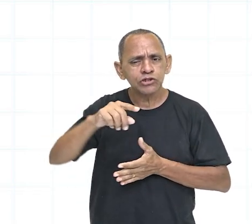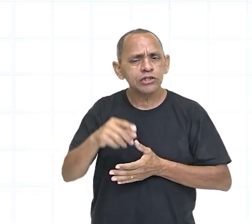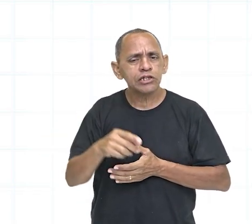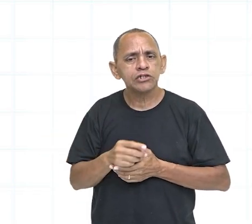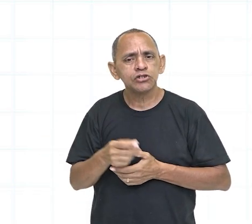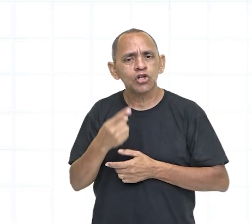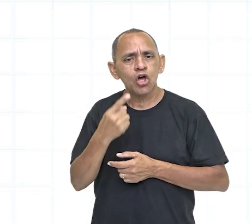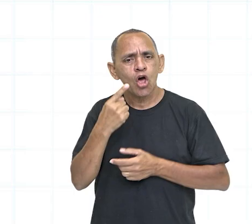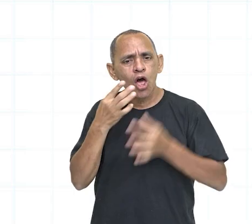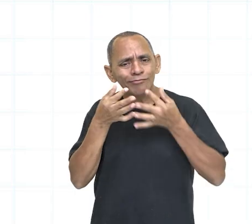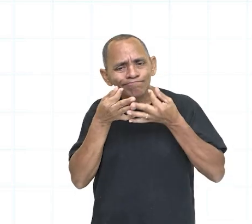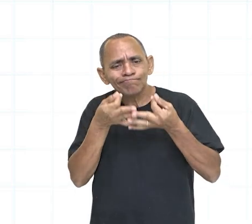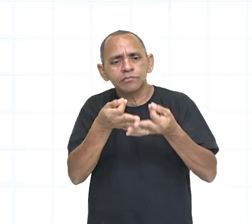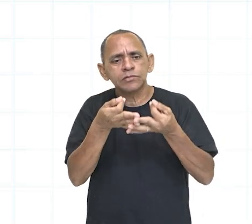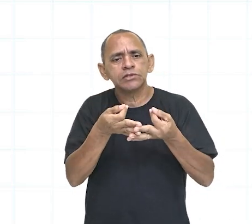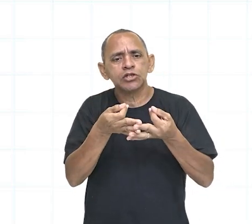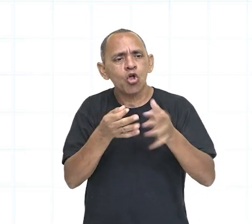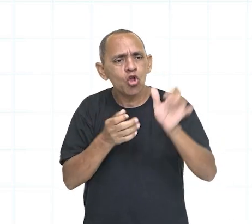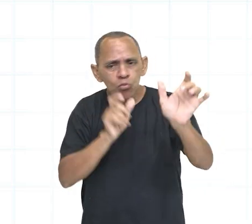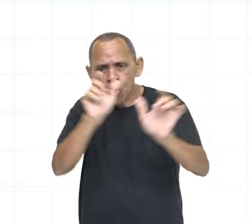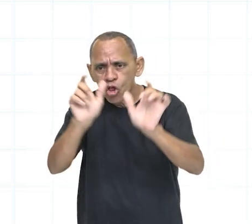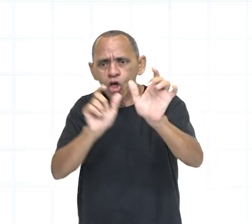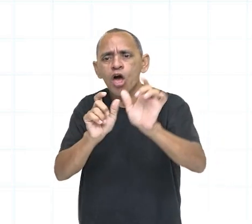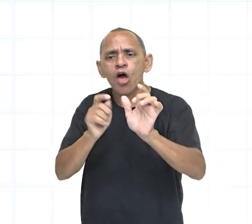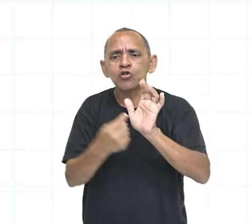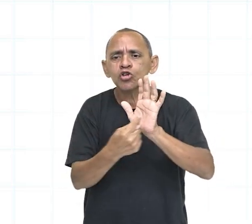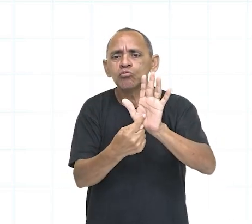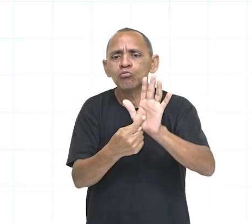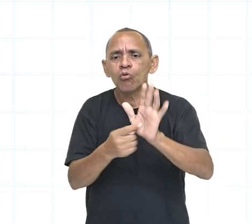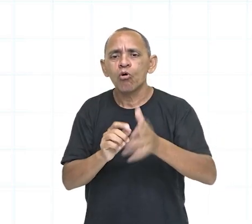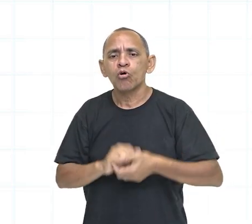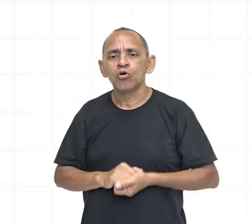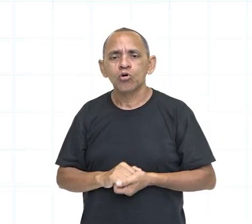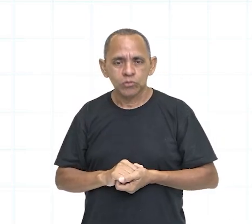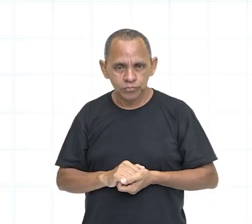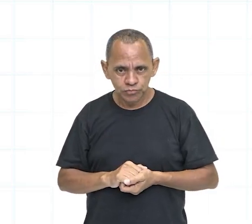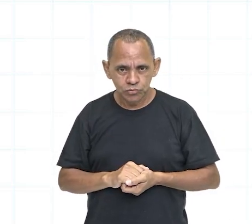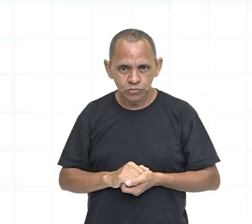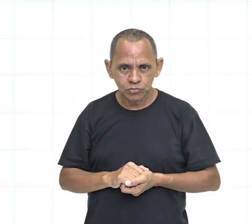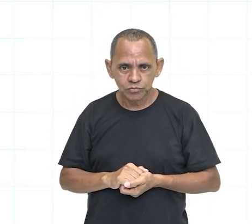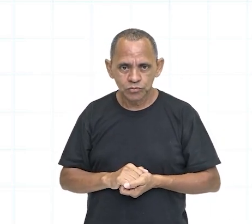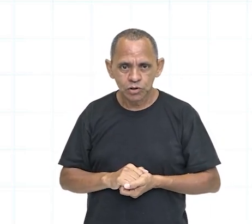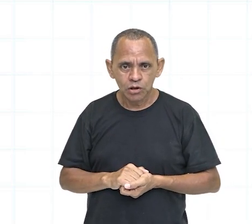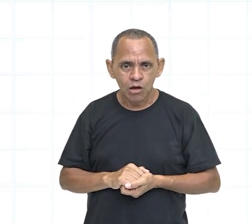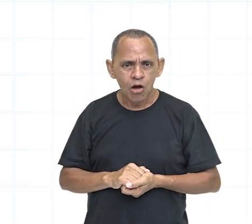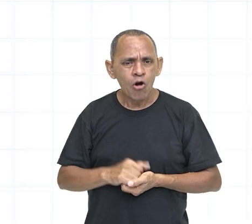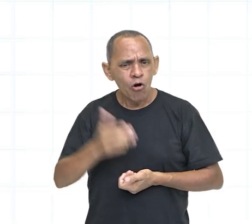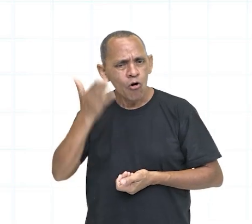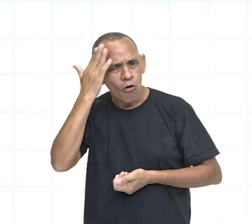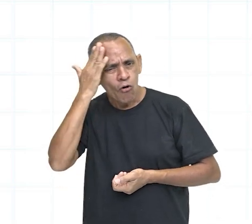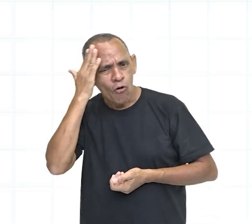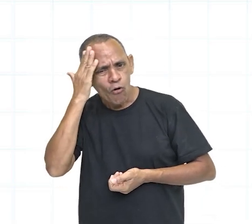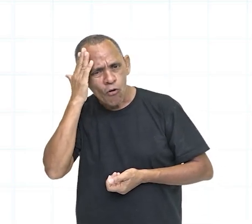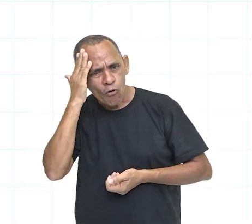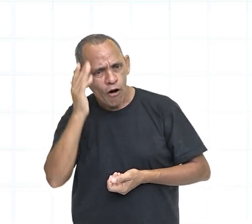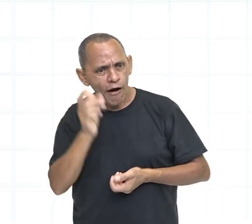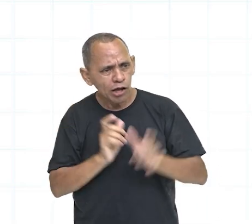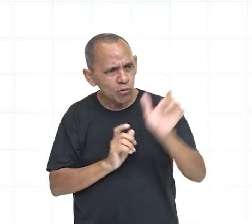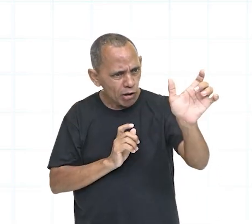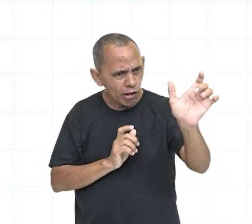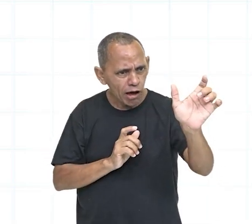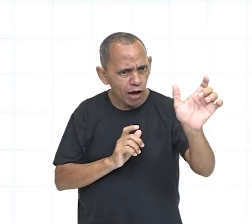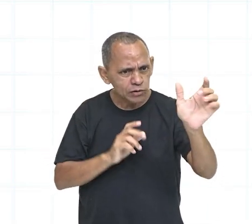as palavras que estão em destaque no texto, certo? Vocês conhecem essas palavras? Sabem o